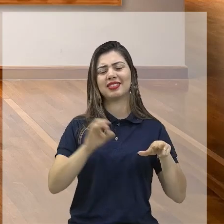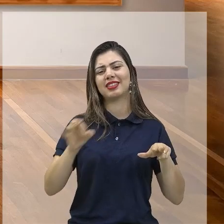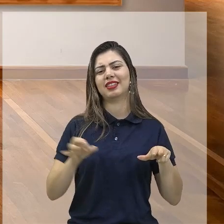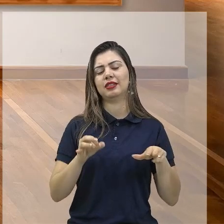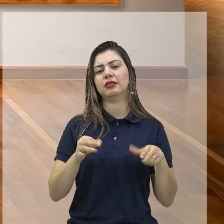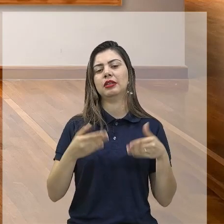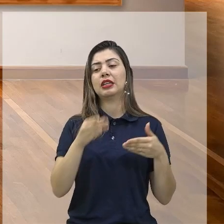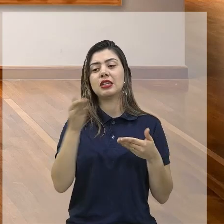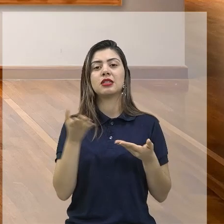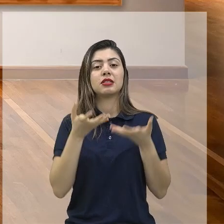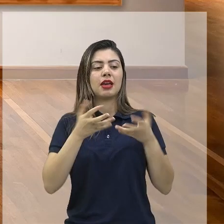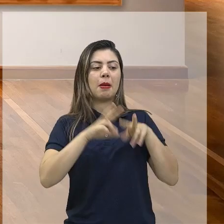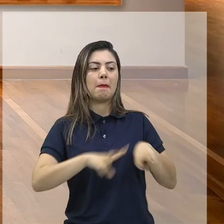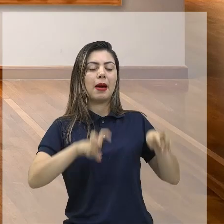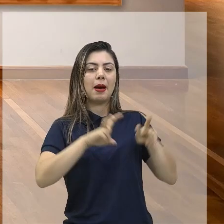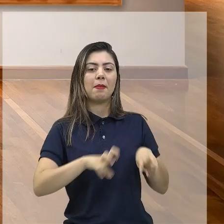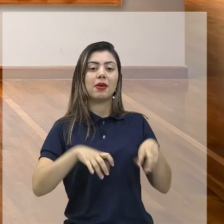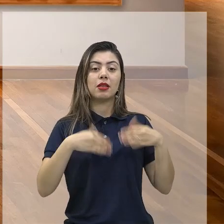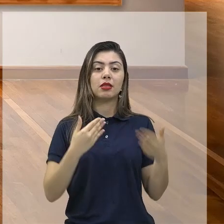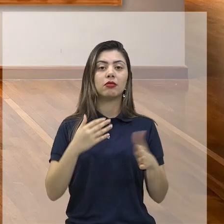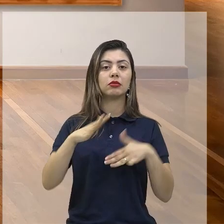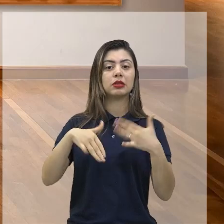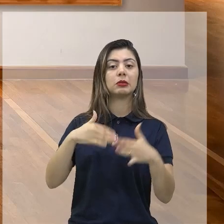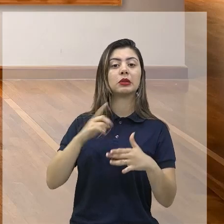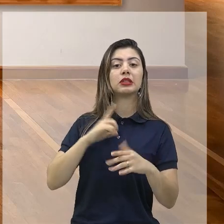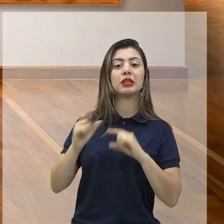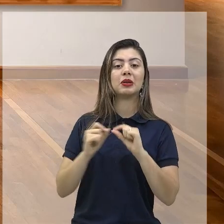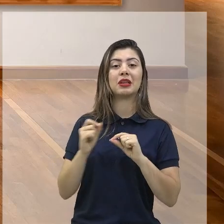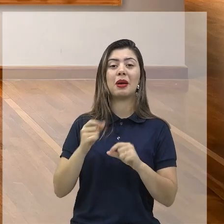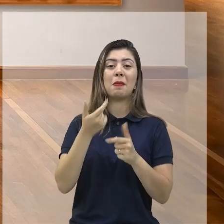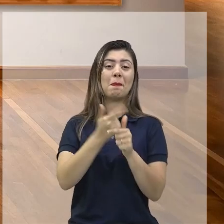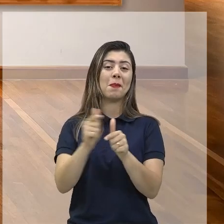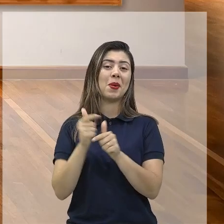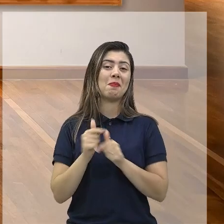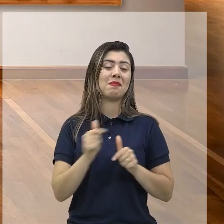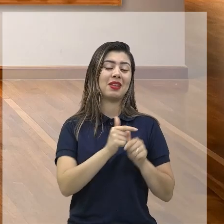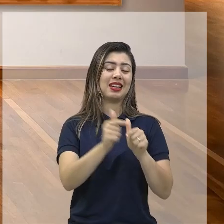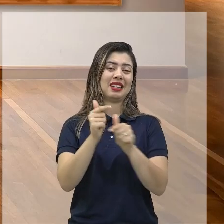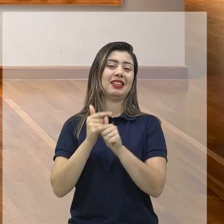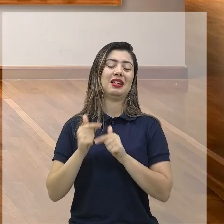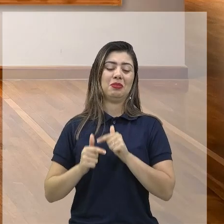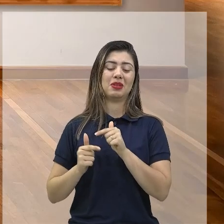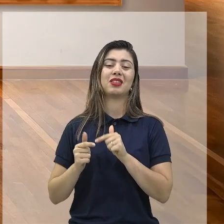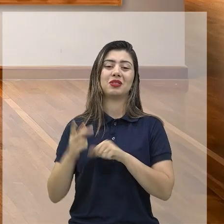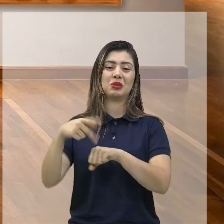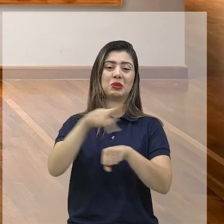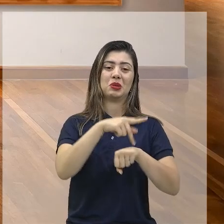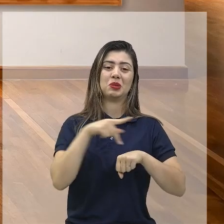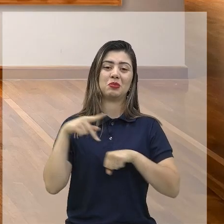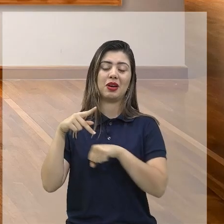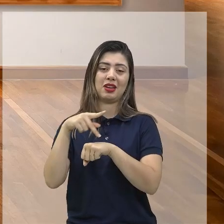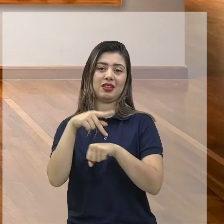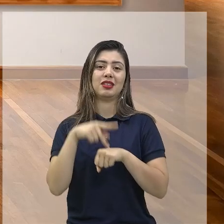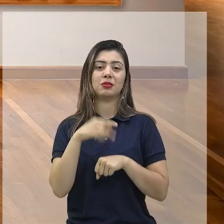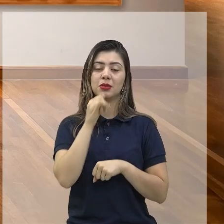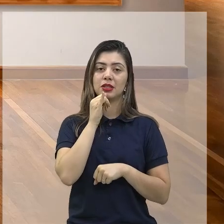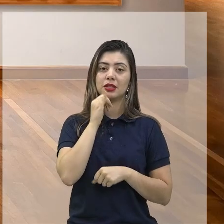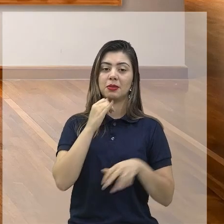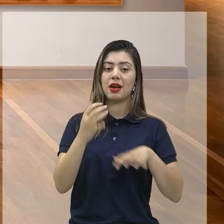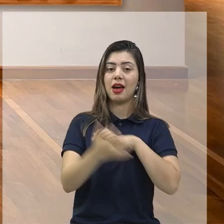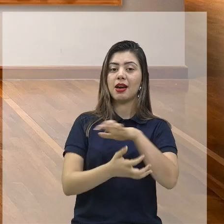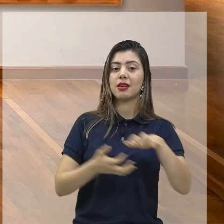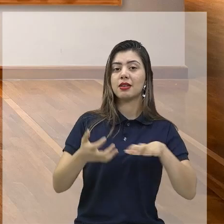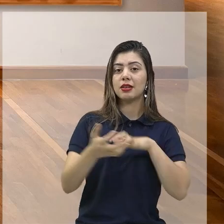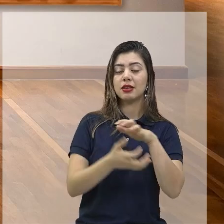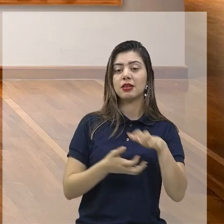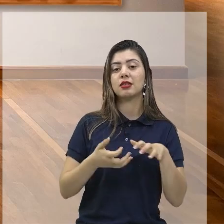gerar o quê? Crises diplomáticas, tá? Que são o quê? Então, os conflitos como as crises marroquinas de